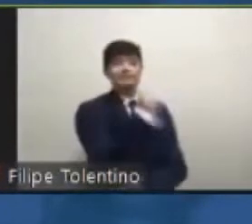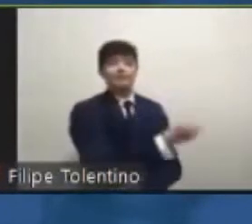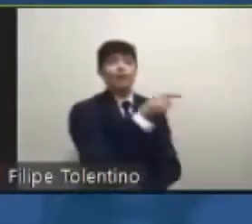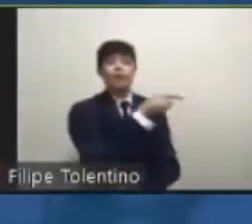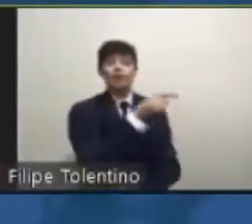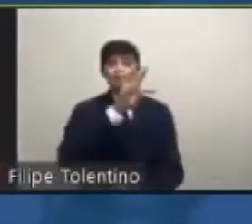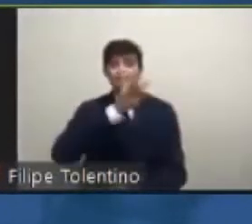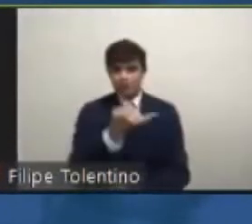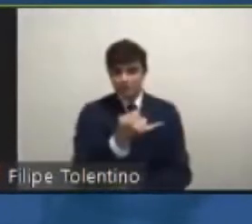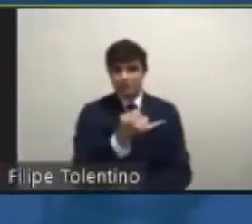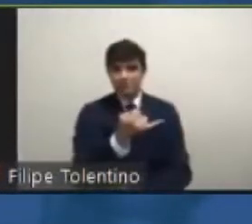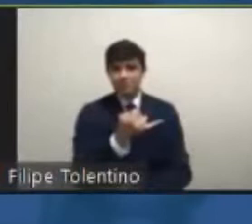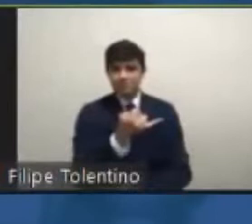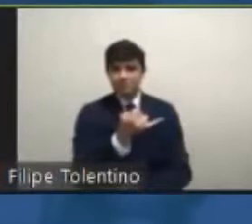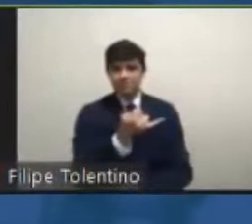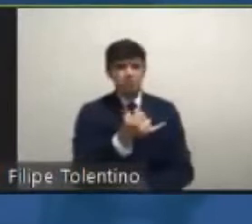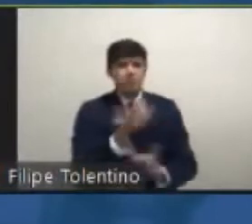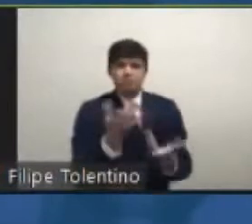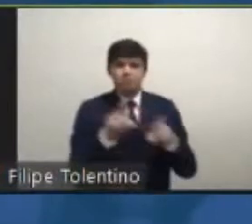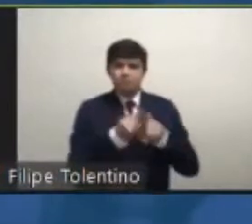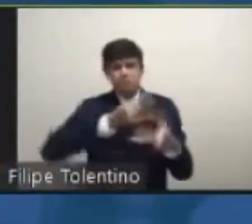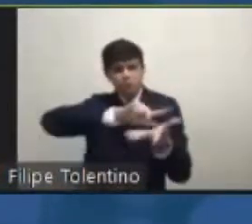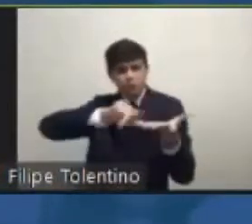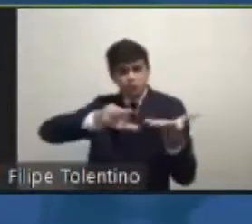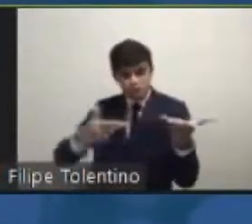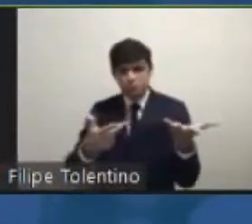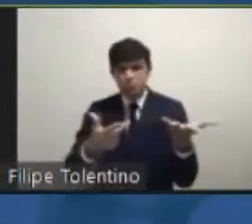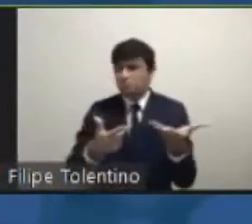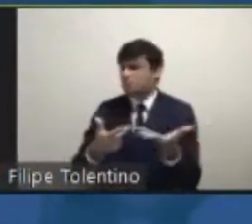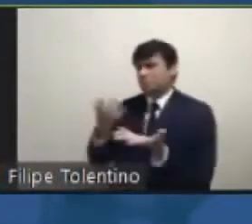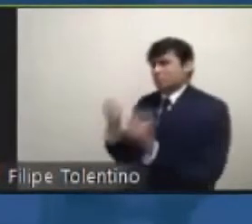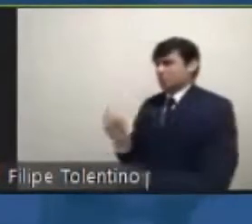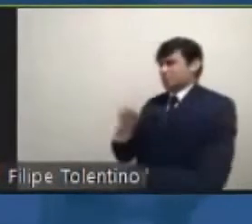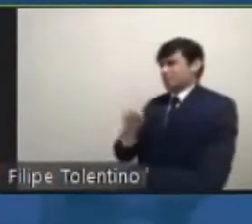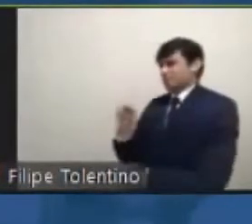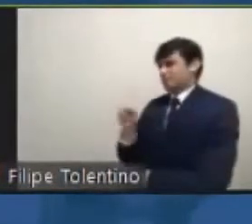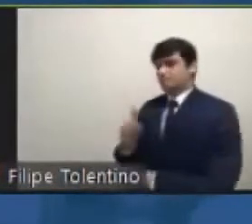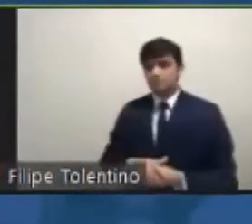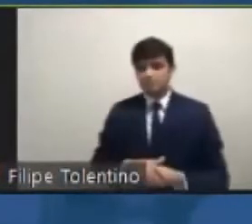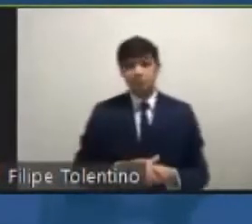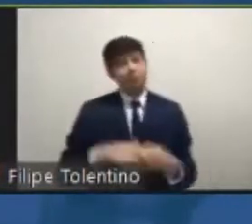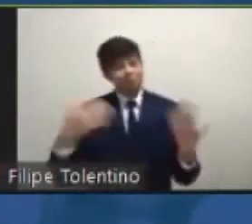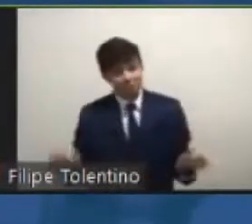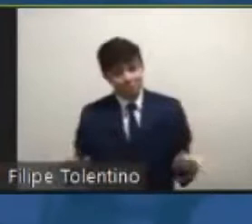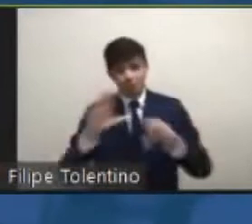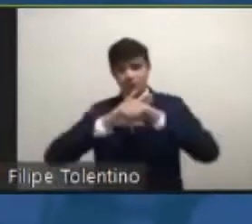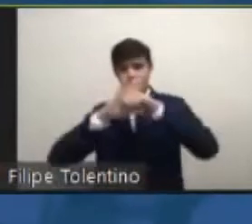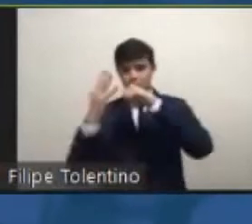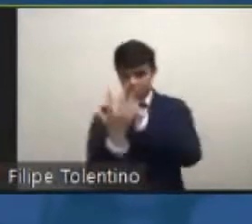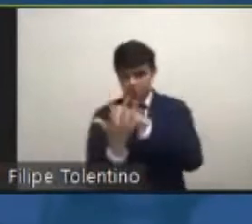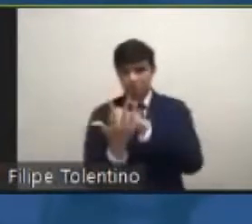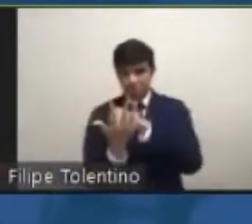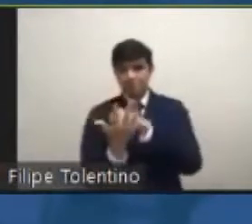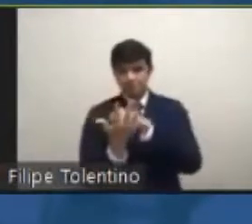outros motivos. Nesses tempos de Covid, esse é um assunto importante também, porque um dos procedimentos que está sendo experimentado para o tratamento